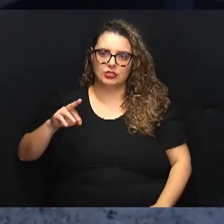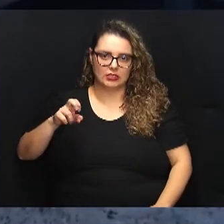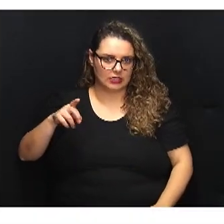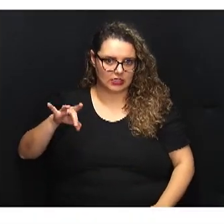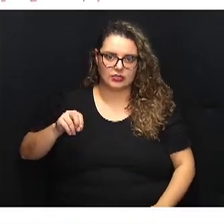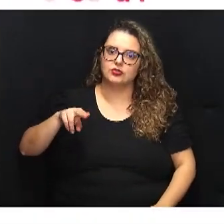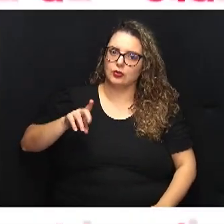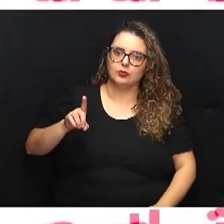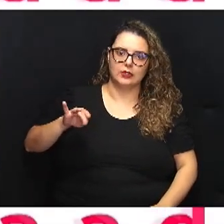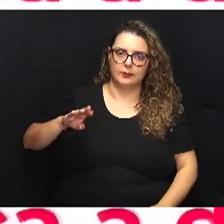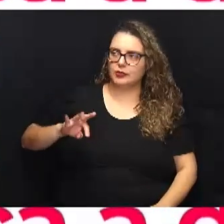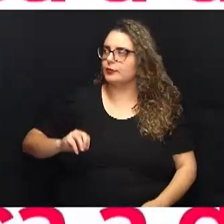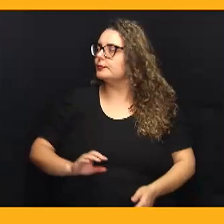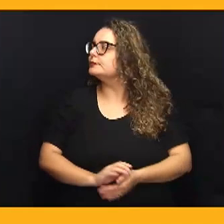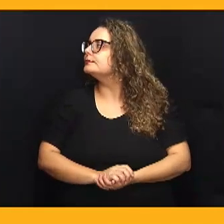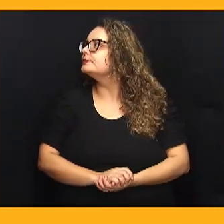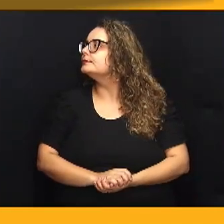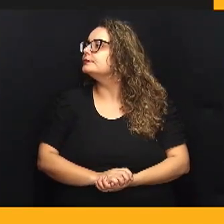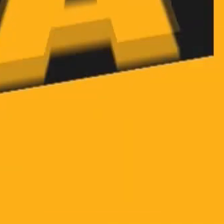de débito.